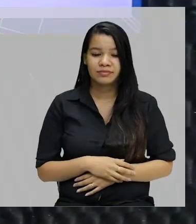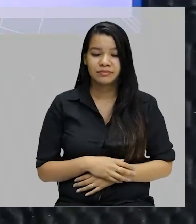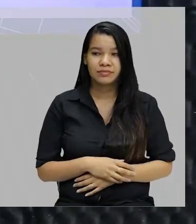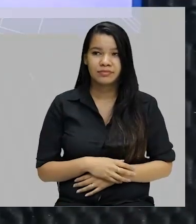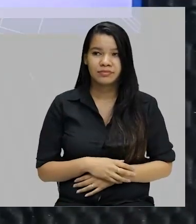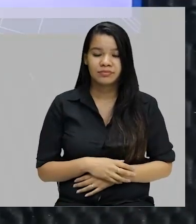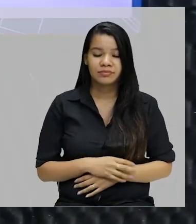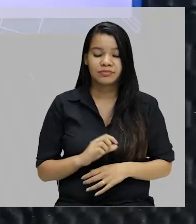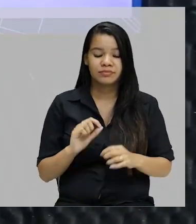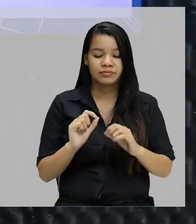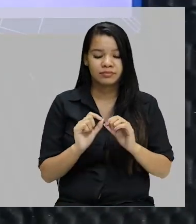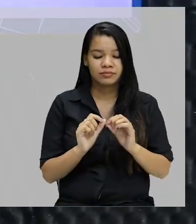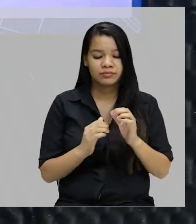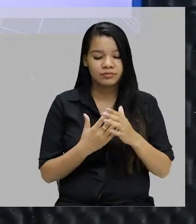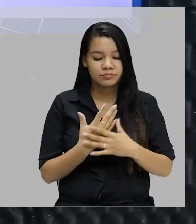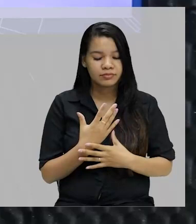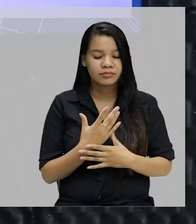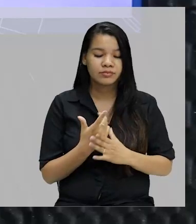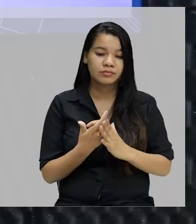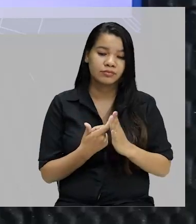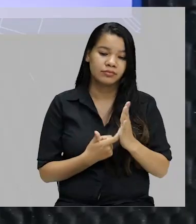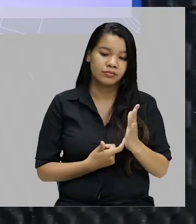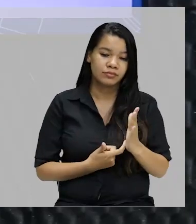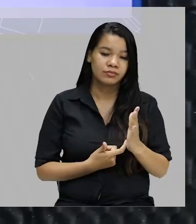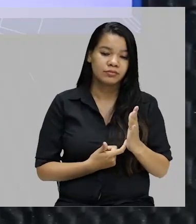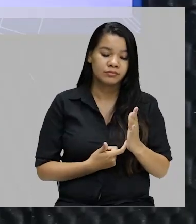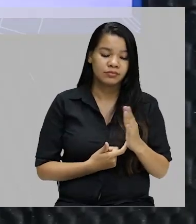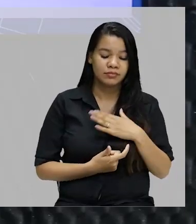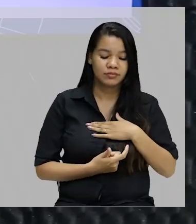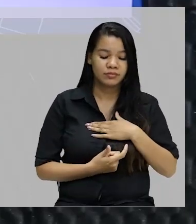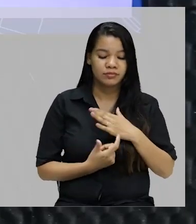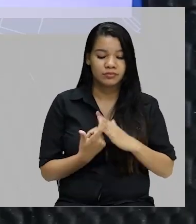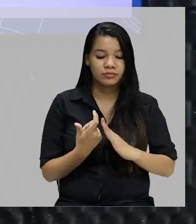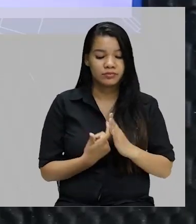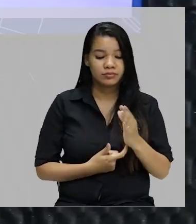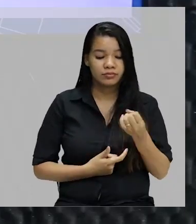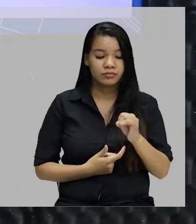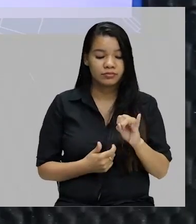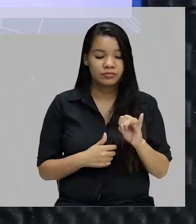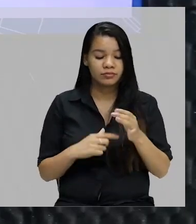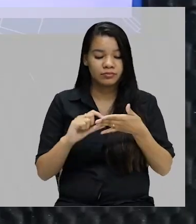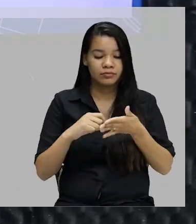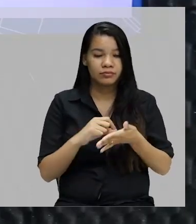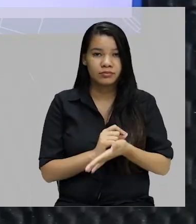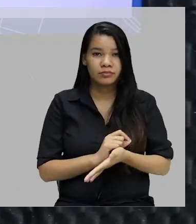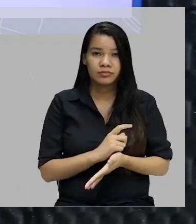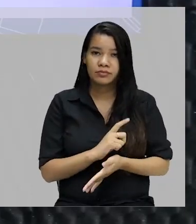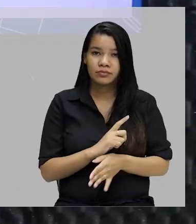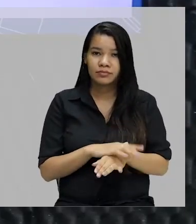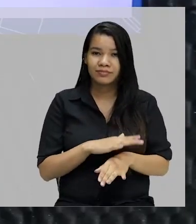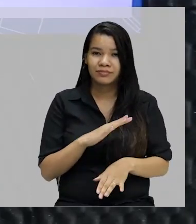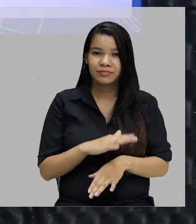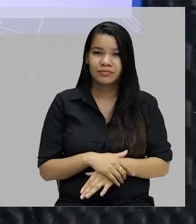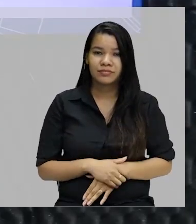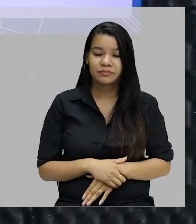vão construir o texto, o meu texto. Quando eu escrevo, eu tenho mais.